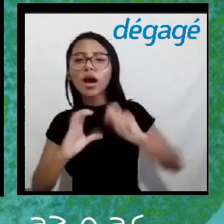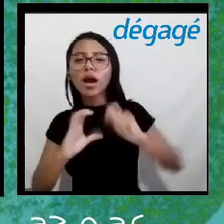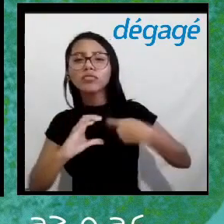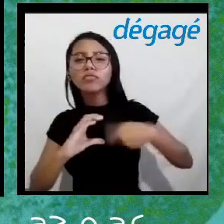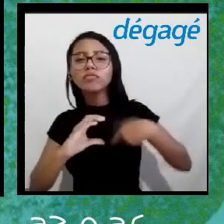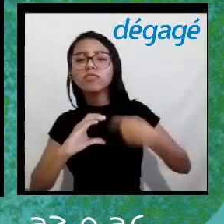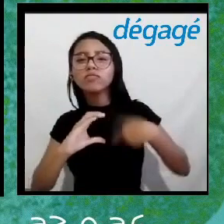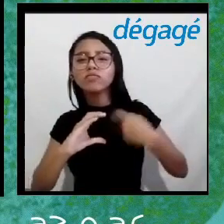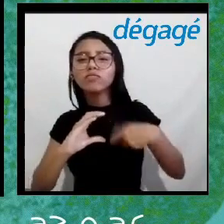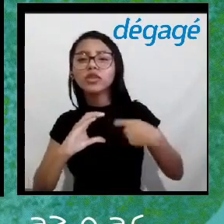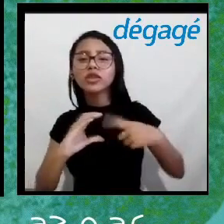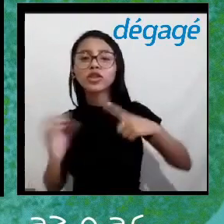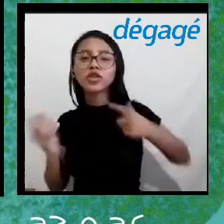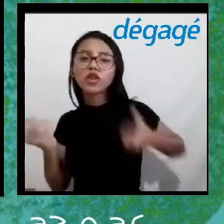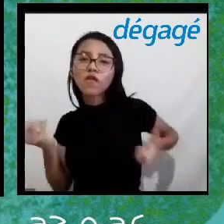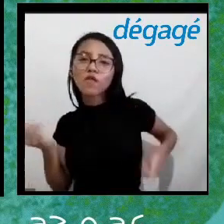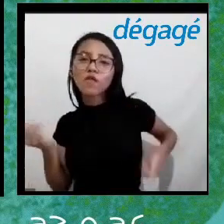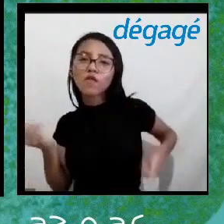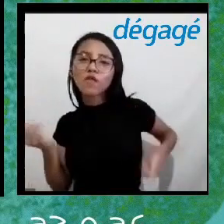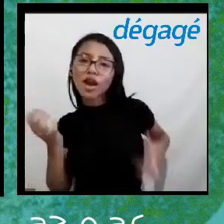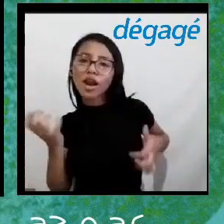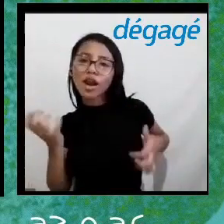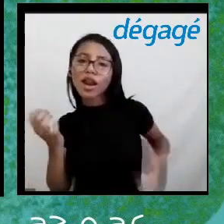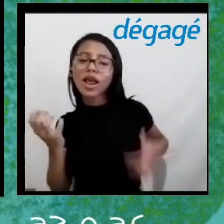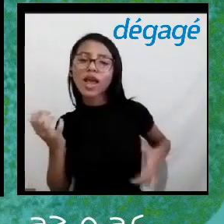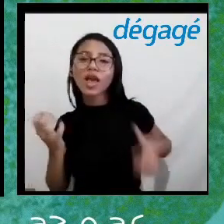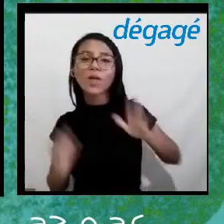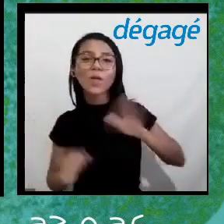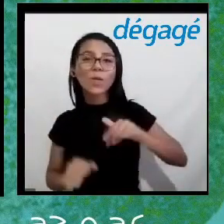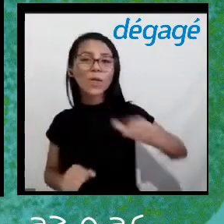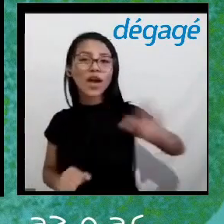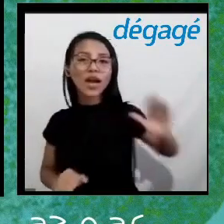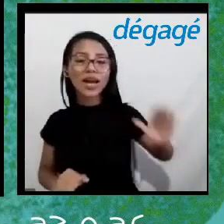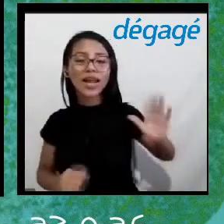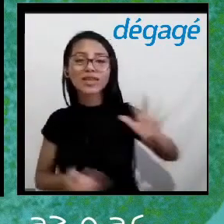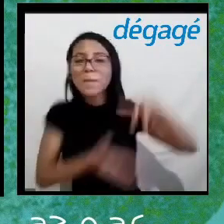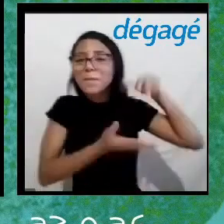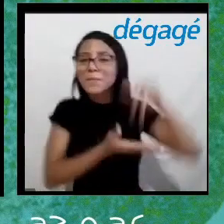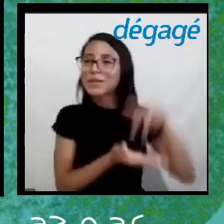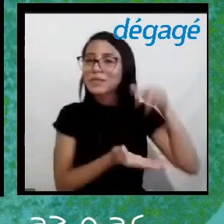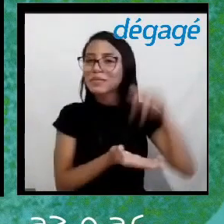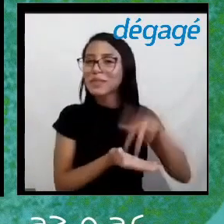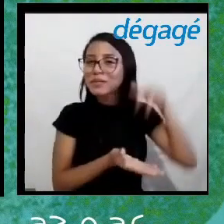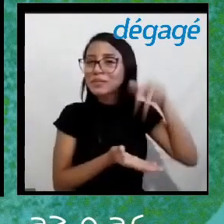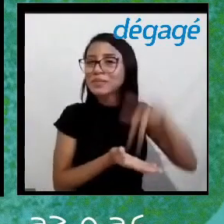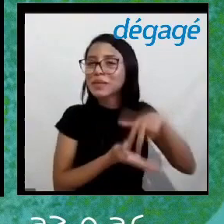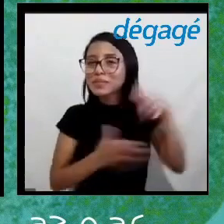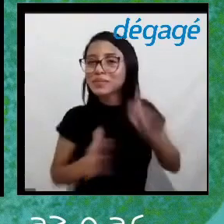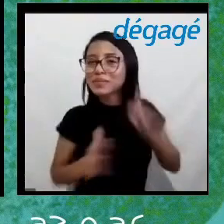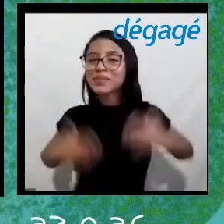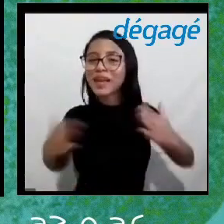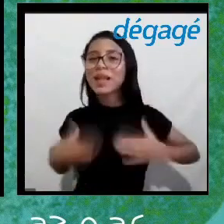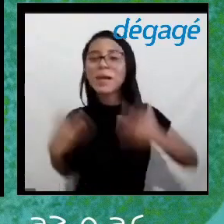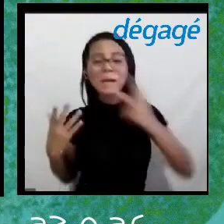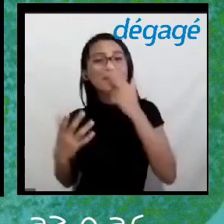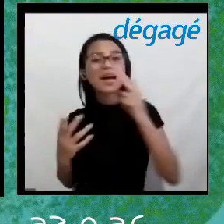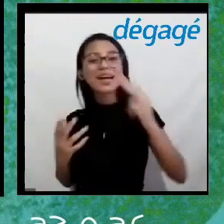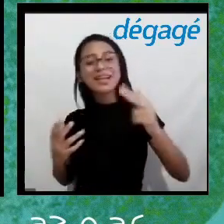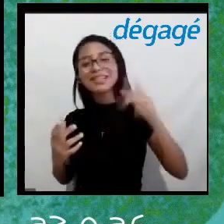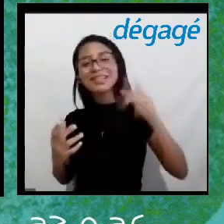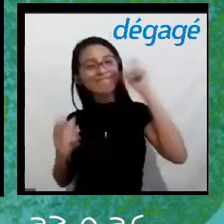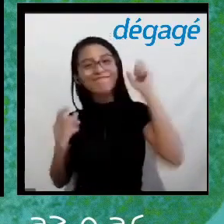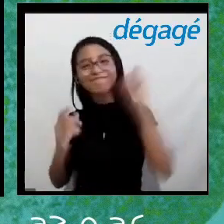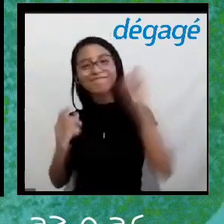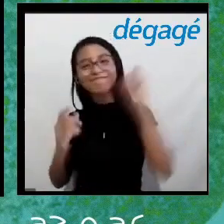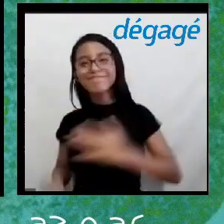com o violão e a criança pulando. Eu acho interessante pra caramba, porque era como se fosse assim... Quem quisesse ficar na roda, podia ficar na